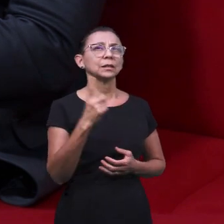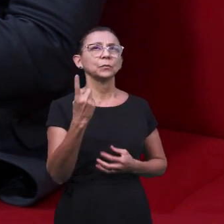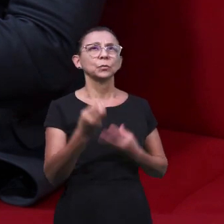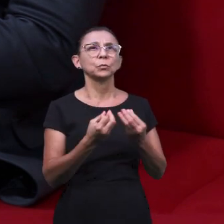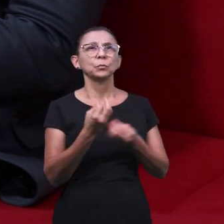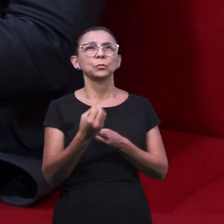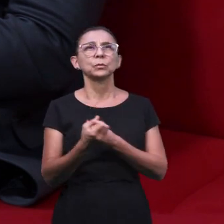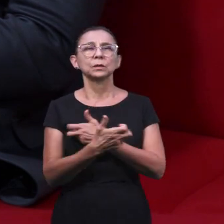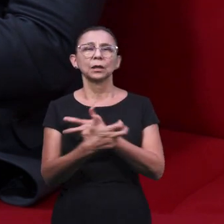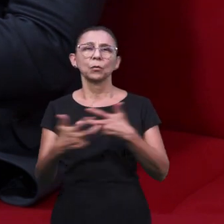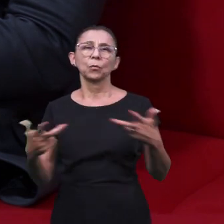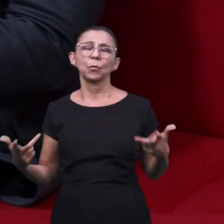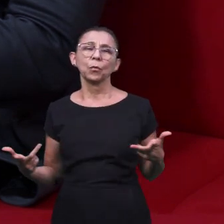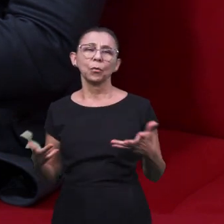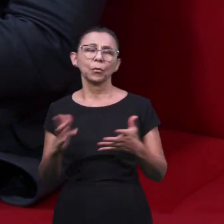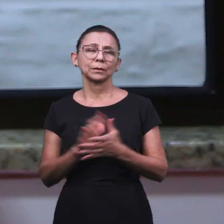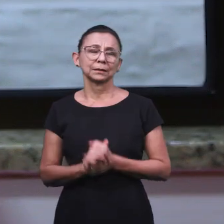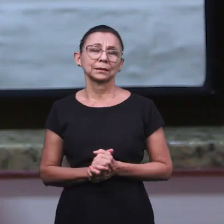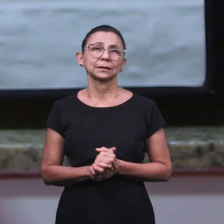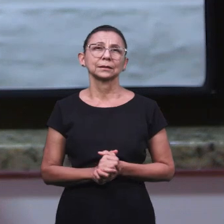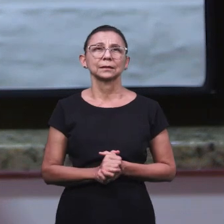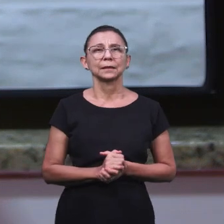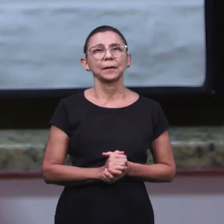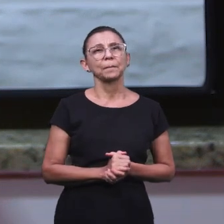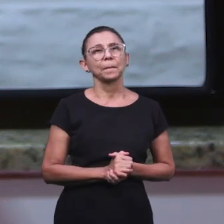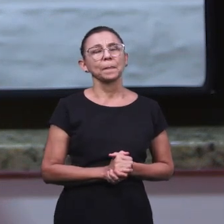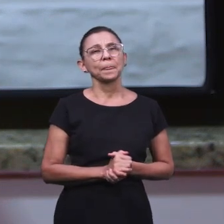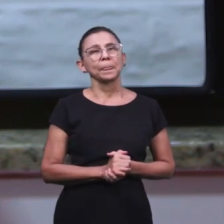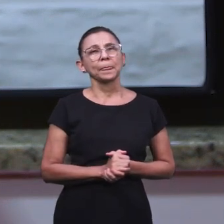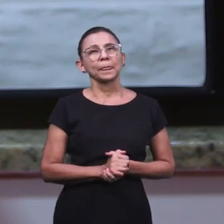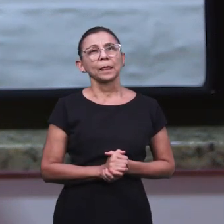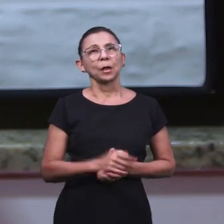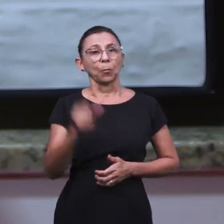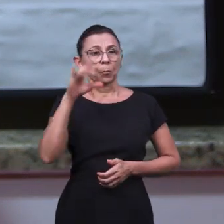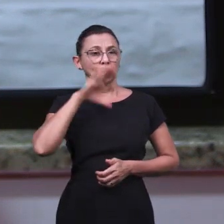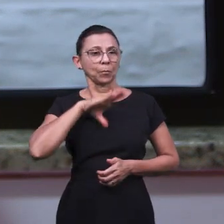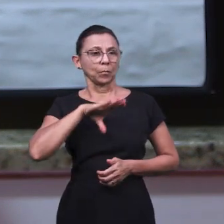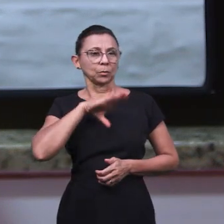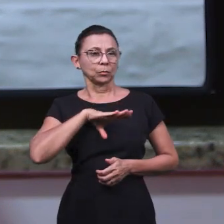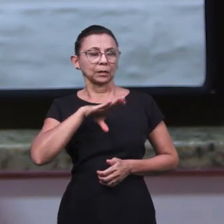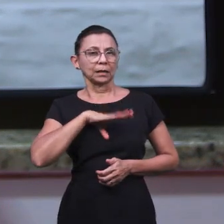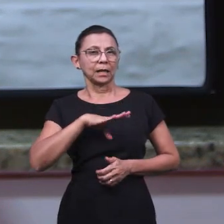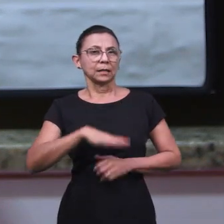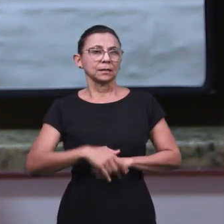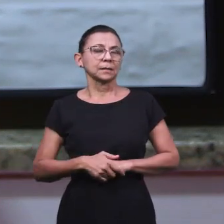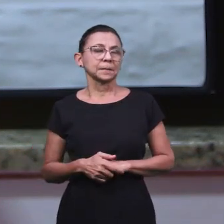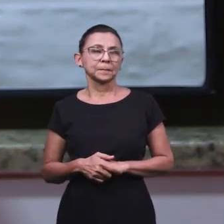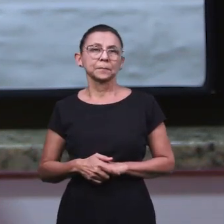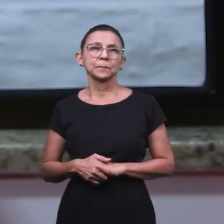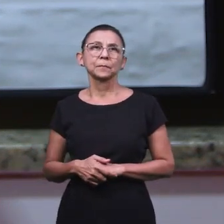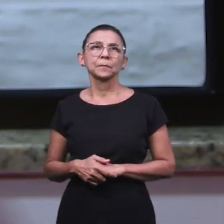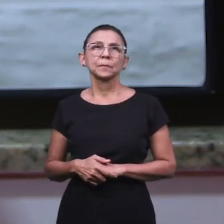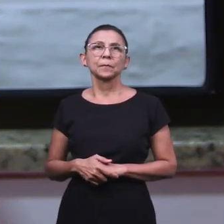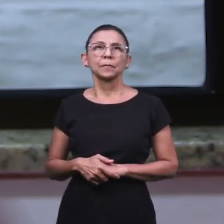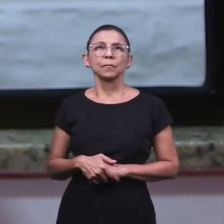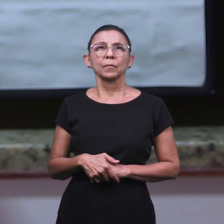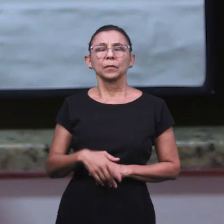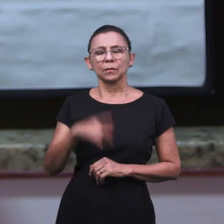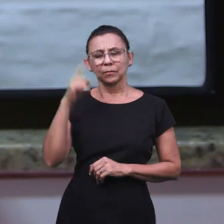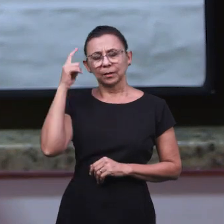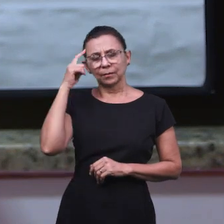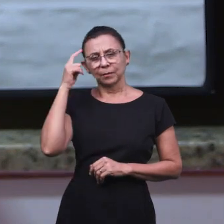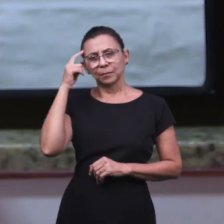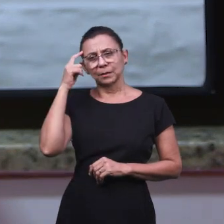Em português, não tem português, não tem muito, agora tem muito mais. Então, eu ficava pensando sobre isso, e